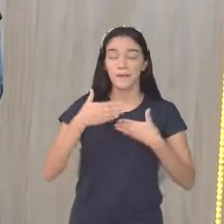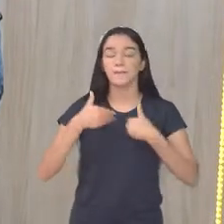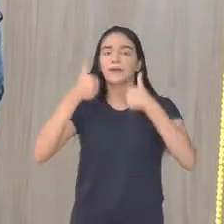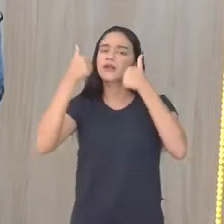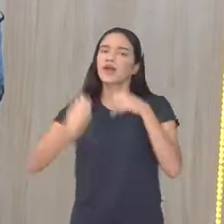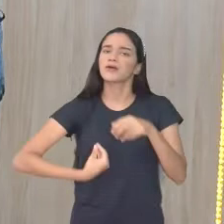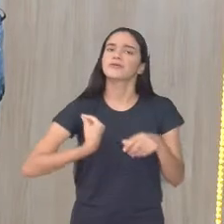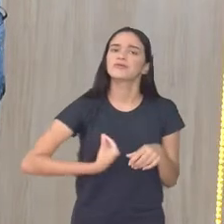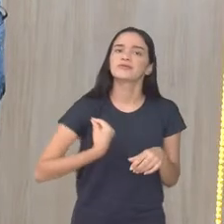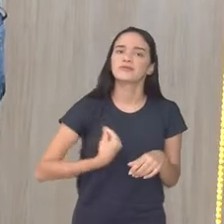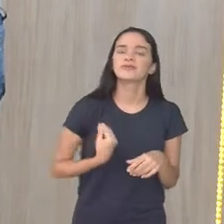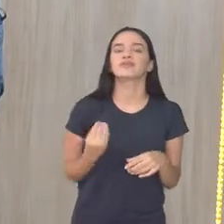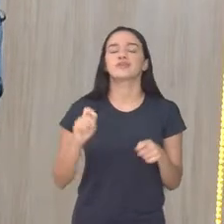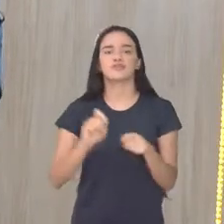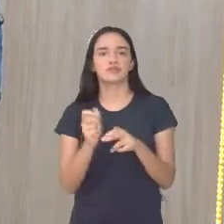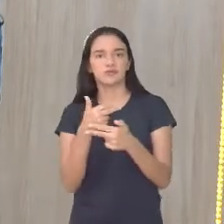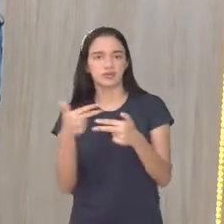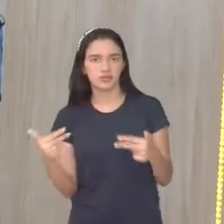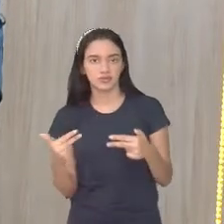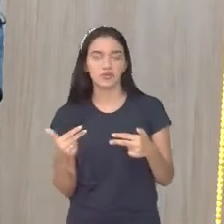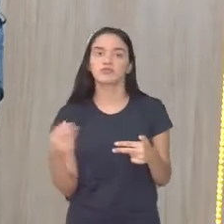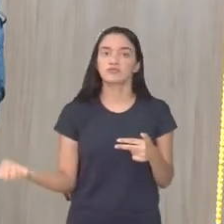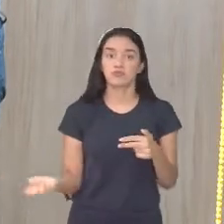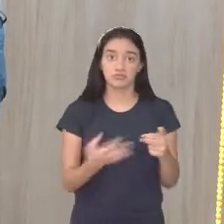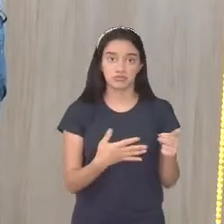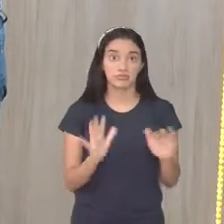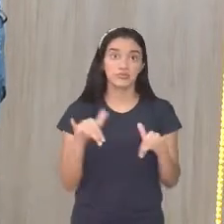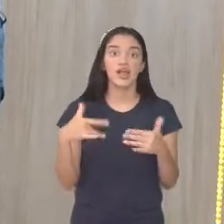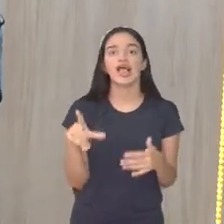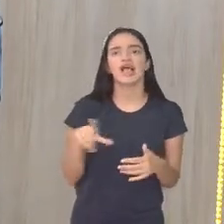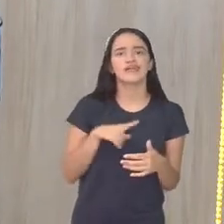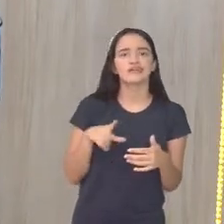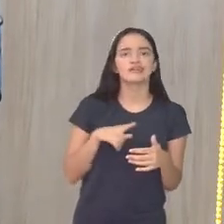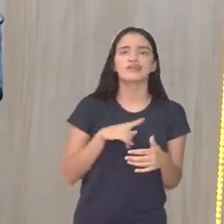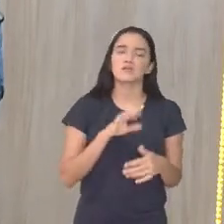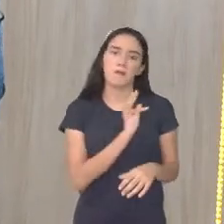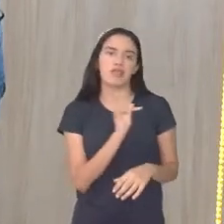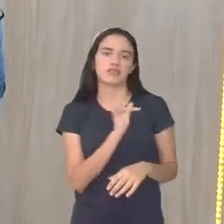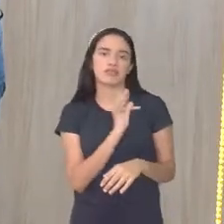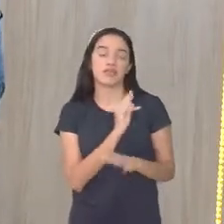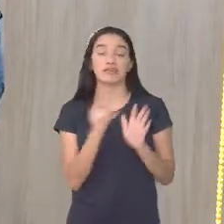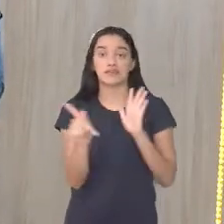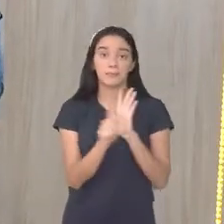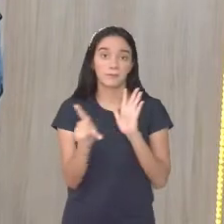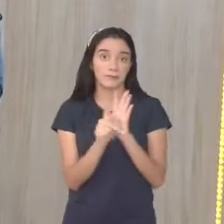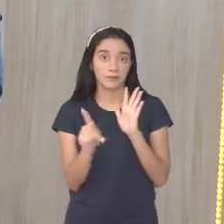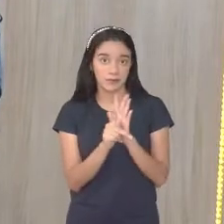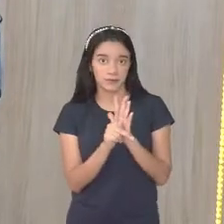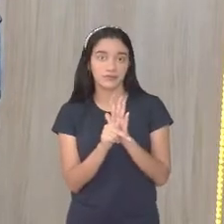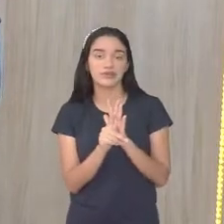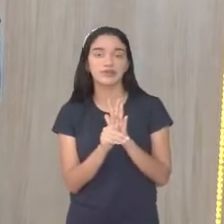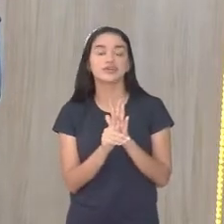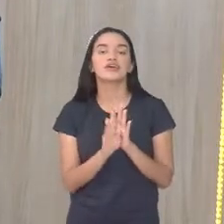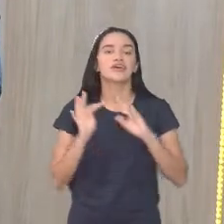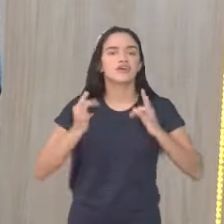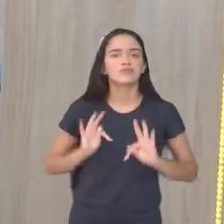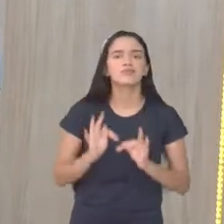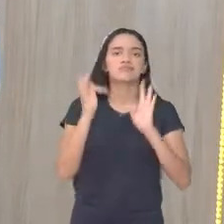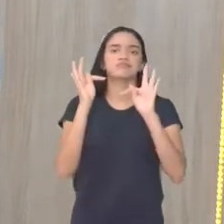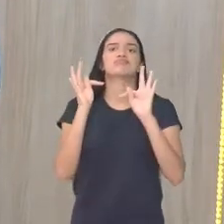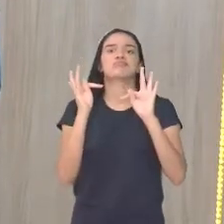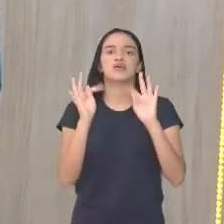escolheu ótimos exemplos, né, do retrato, que é um gênero de pintura, né? Foi